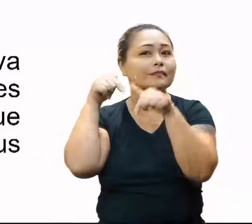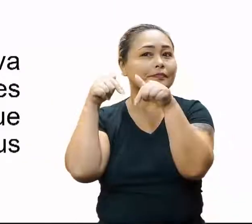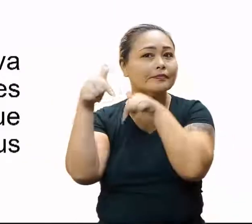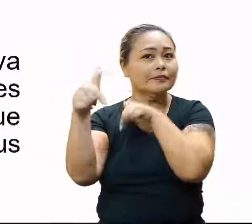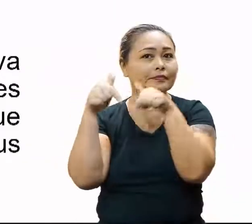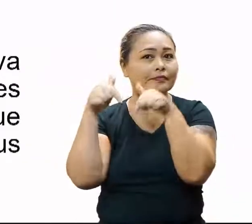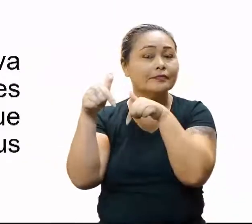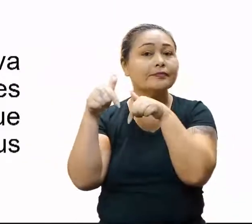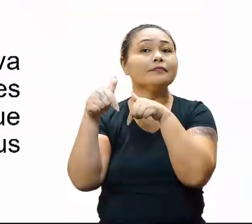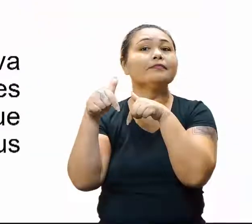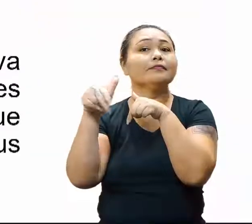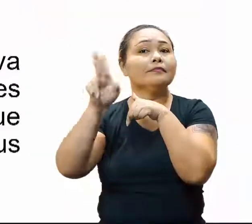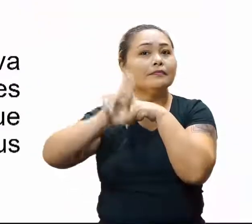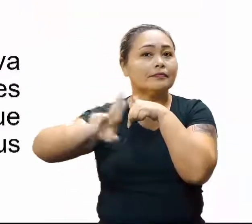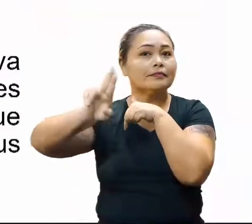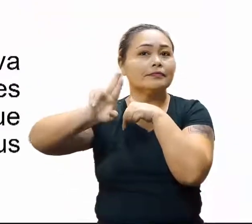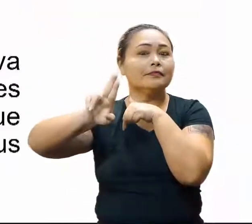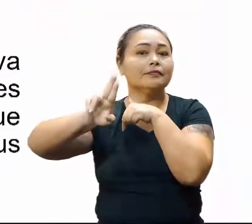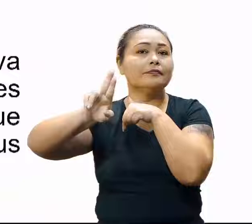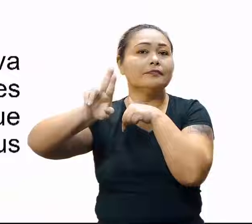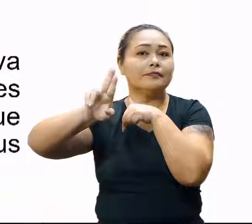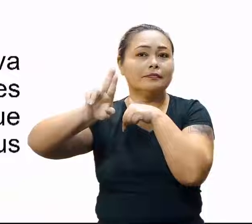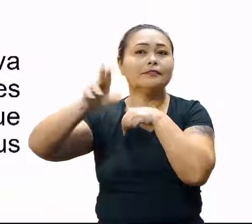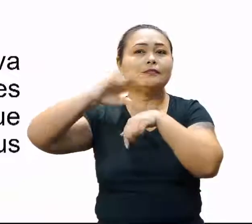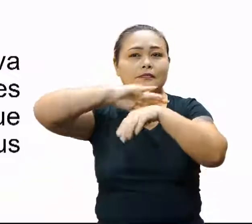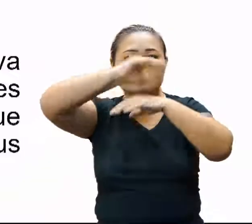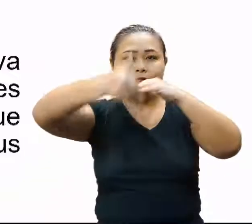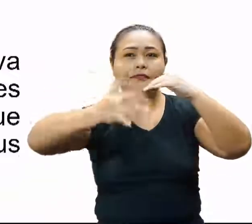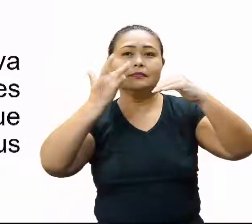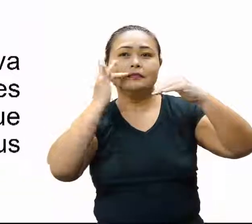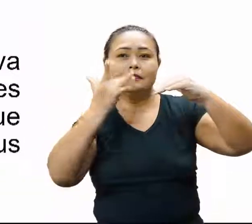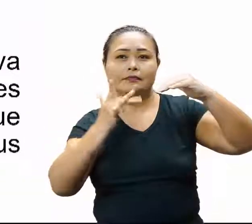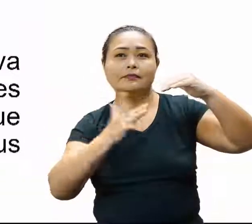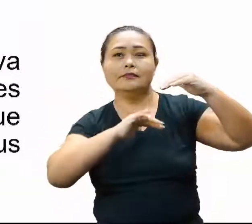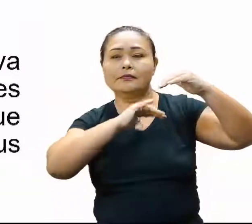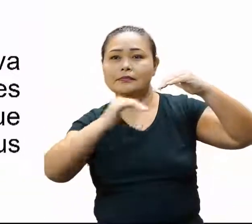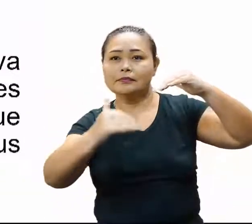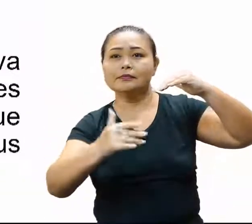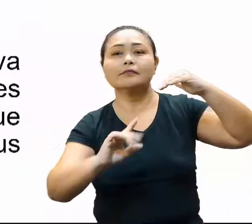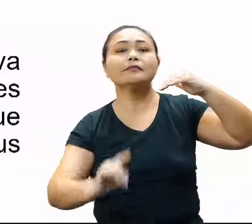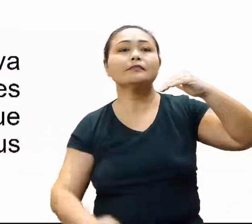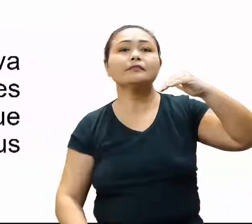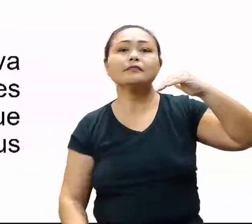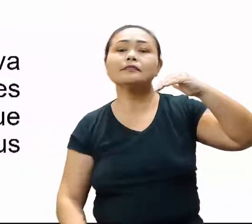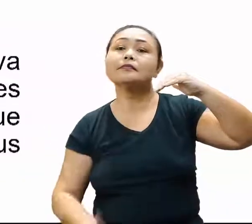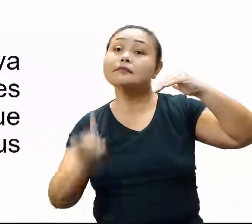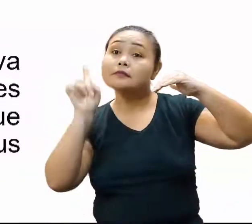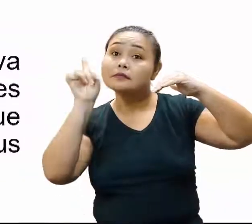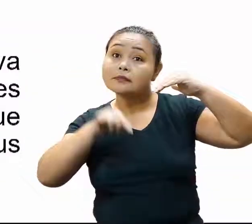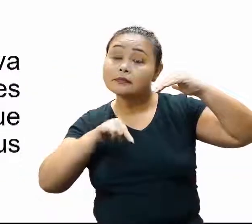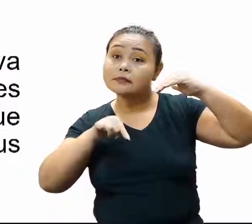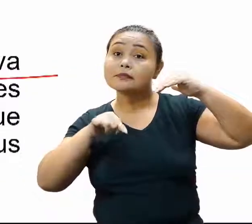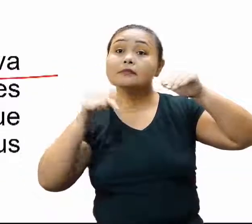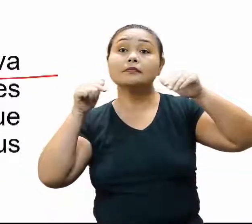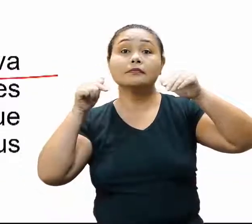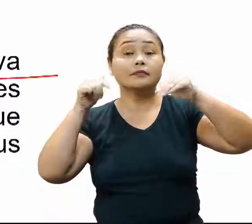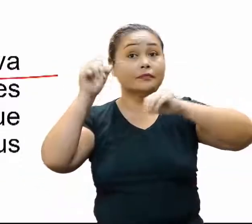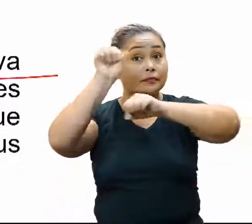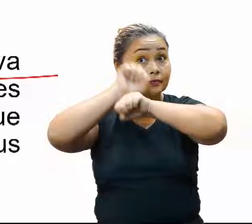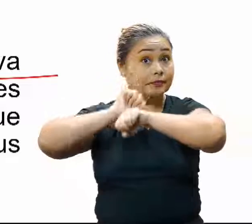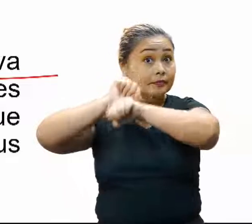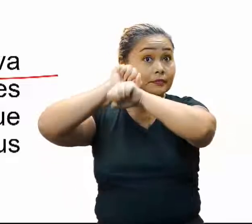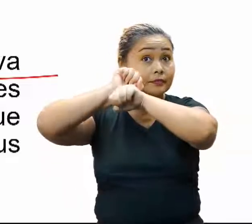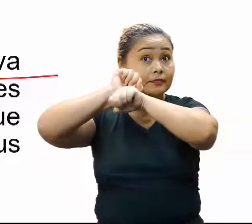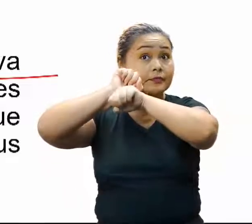foi empregada nas minas, nas faisqueiras, etc., era a mão de obra escrava